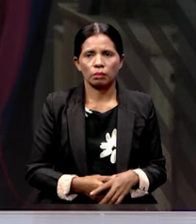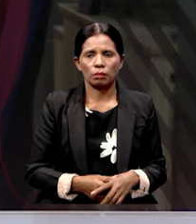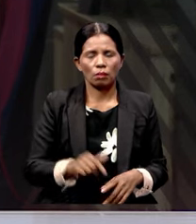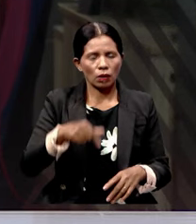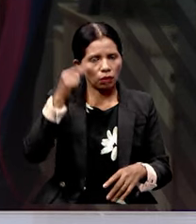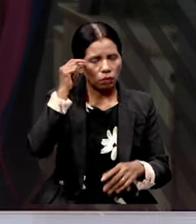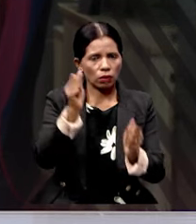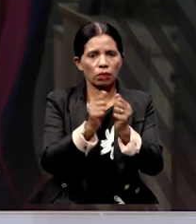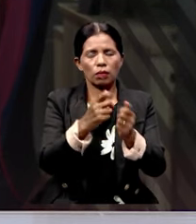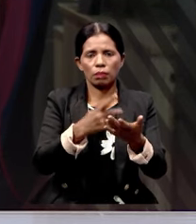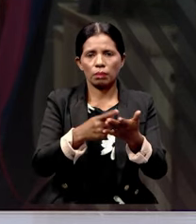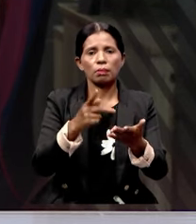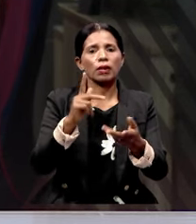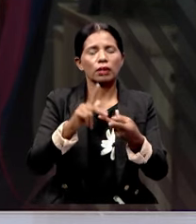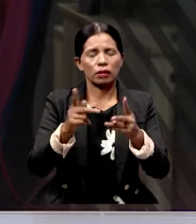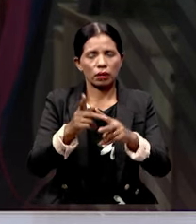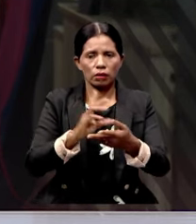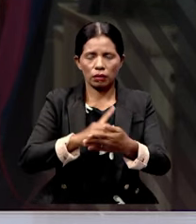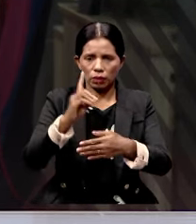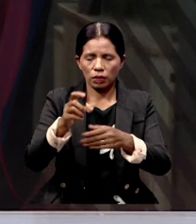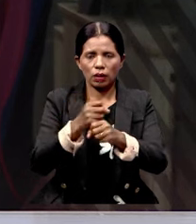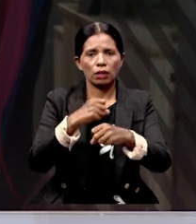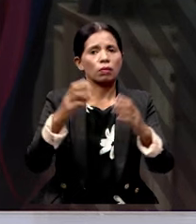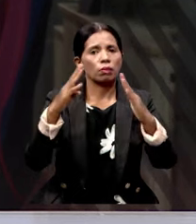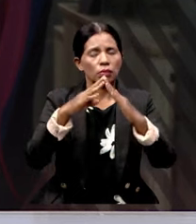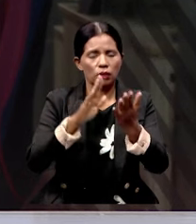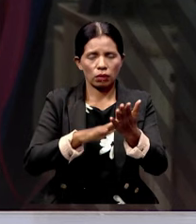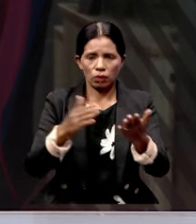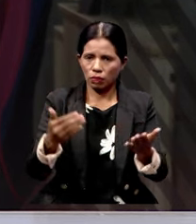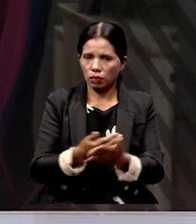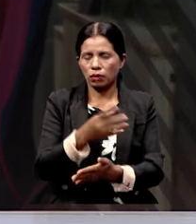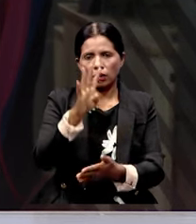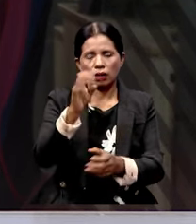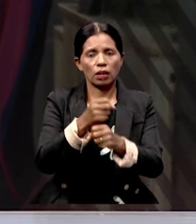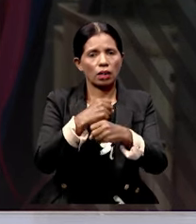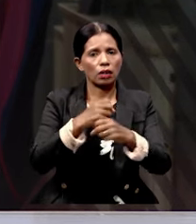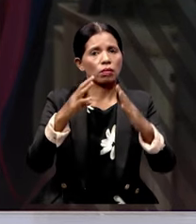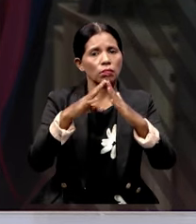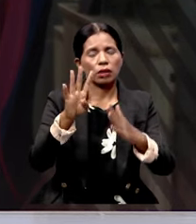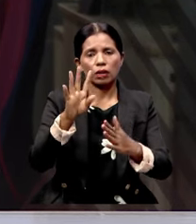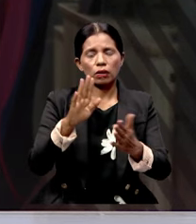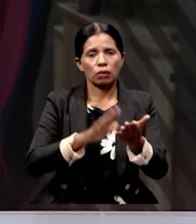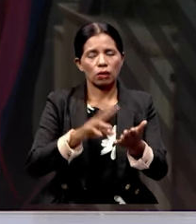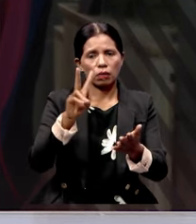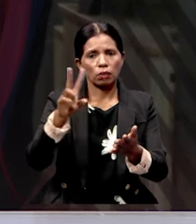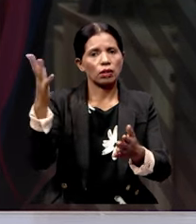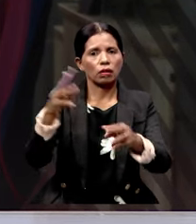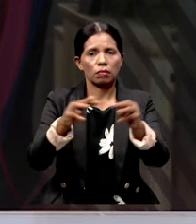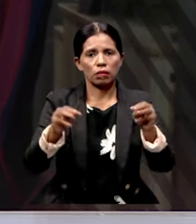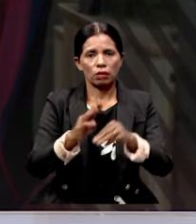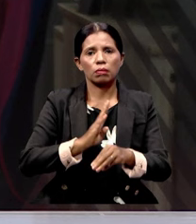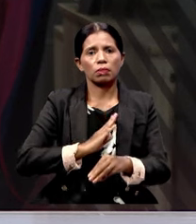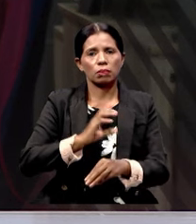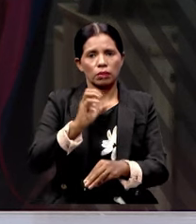governo parceiro de desenvolvimento Sira se construiu na escola Fonhat, no reabilita escola rua e no município Bobonaro.